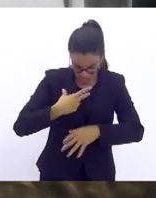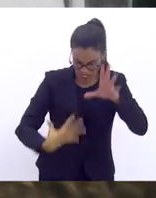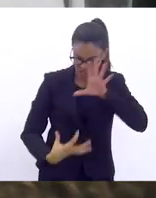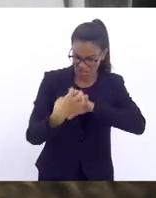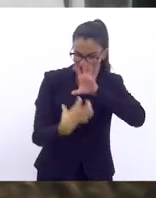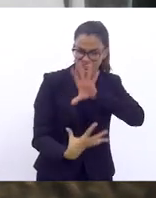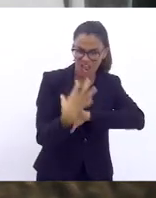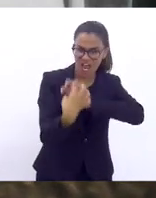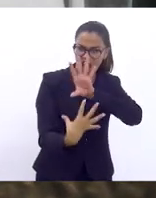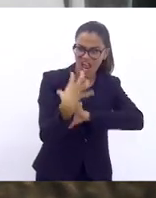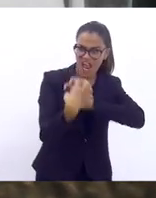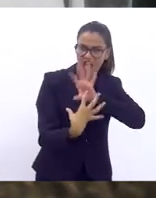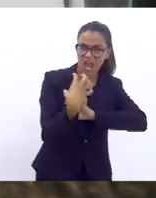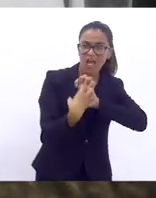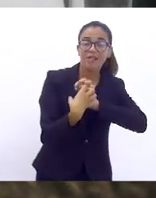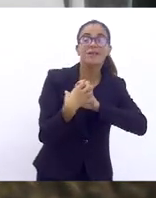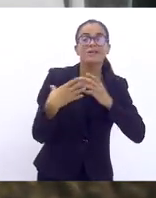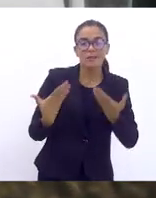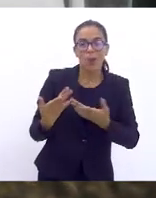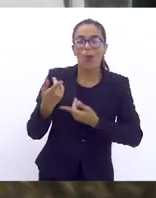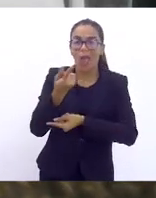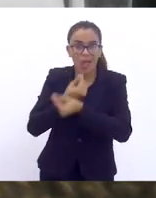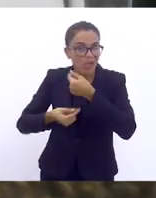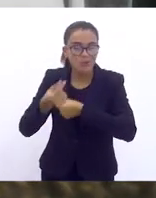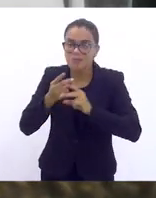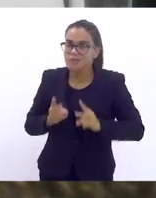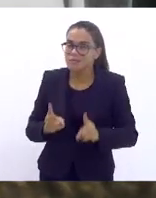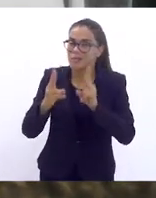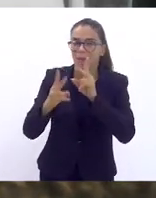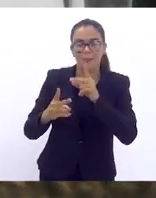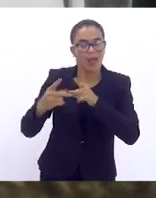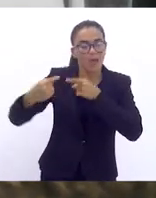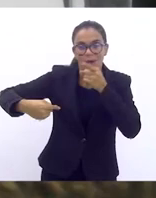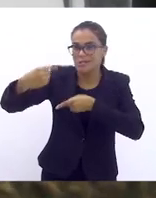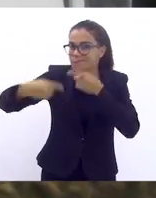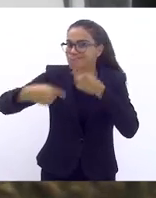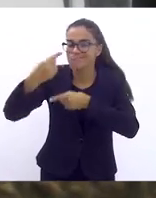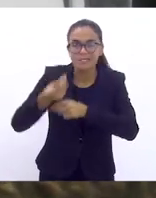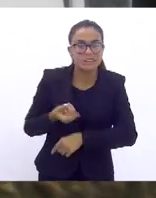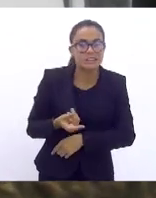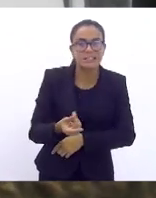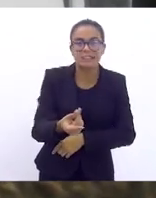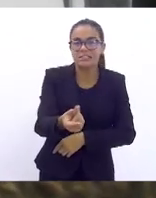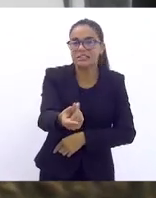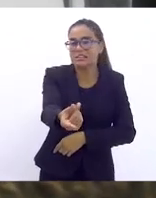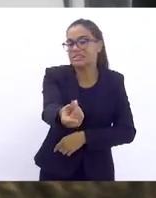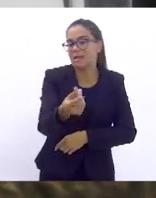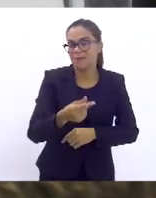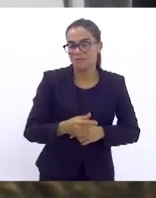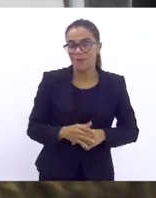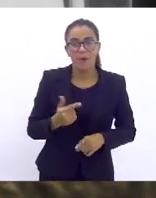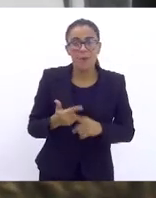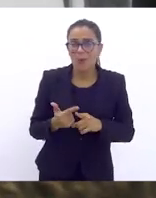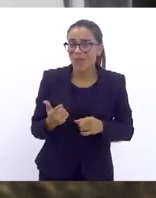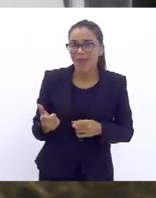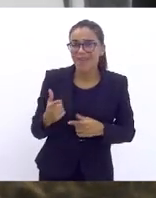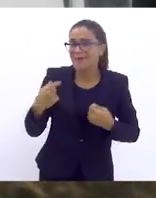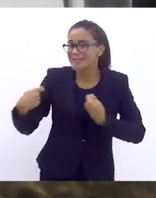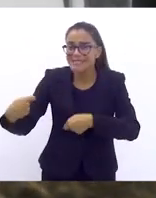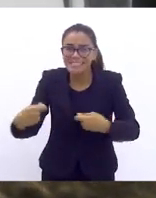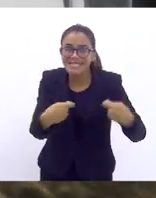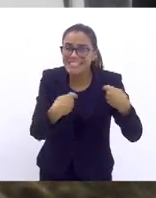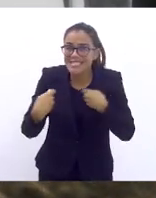a economia sempre é uma discussão interminável porque sempre existe uma